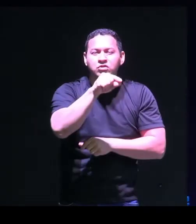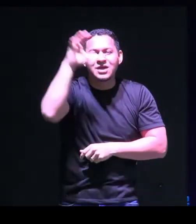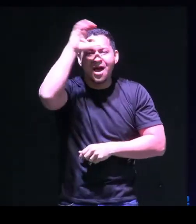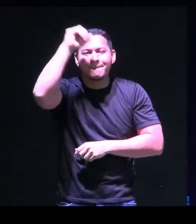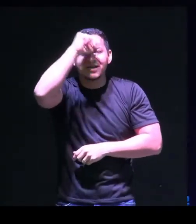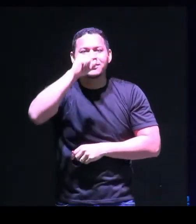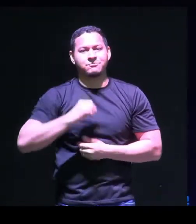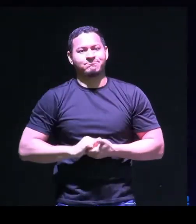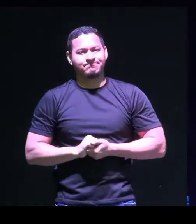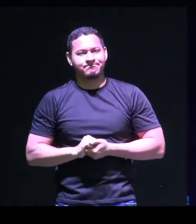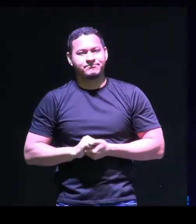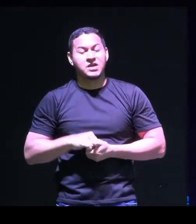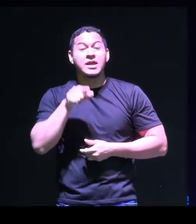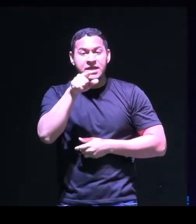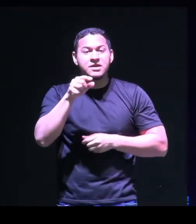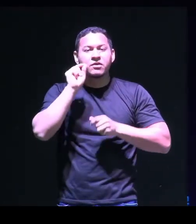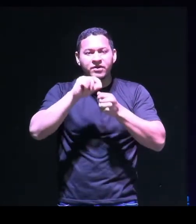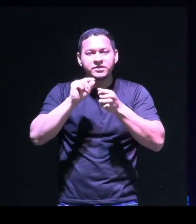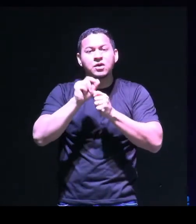alguma coisa